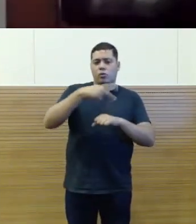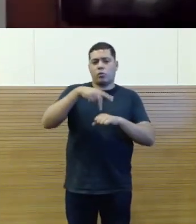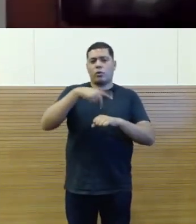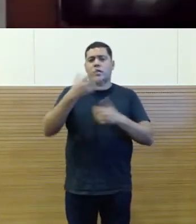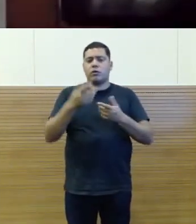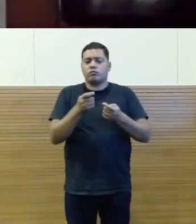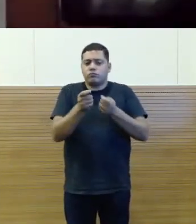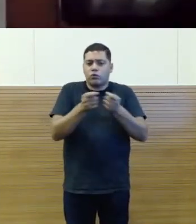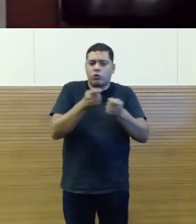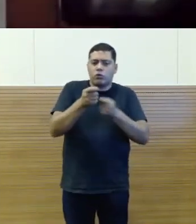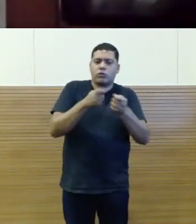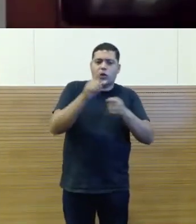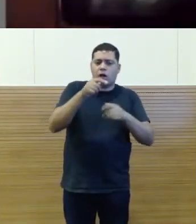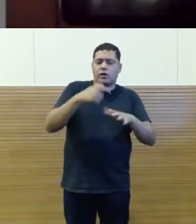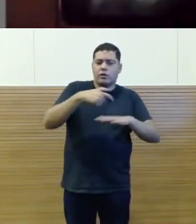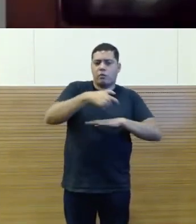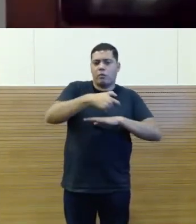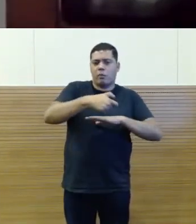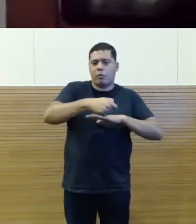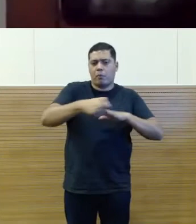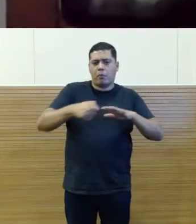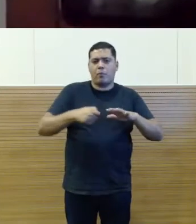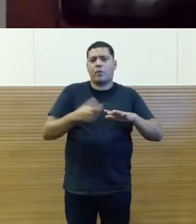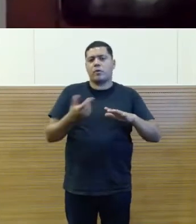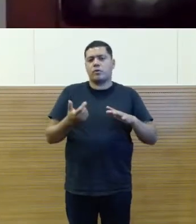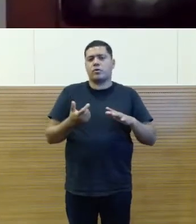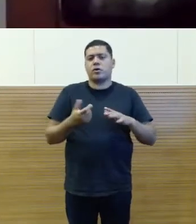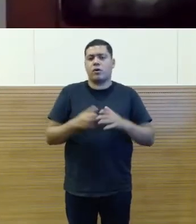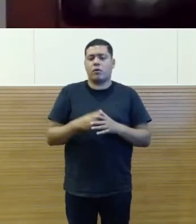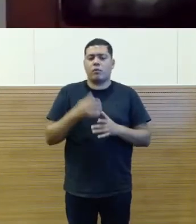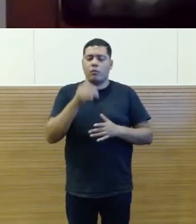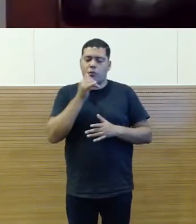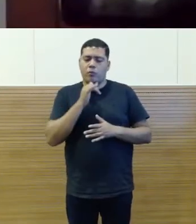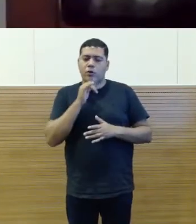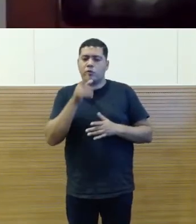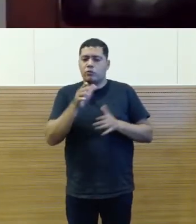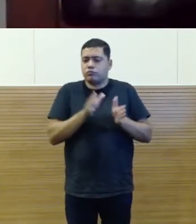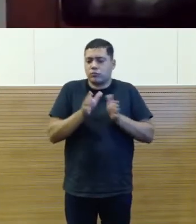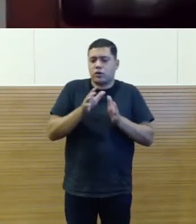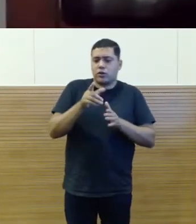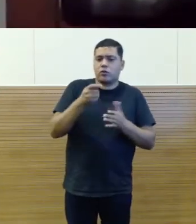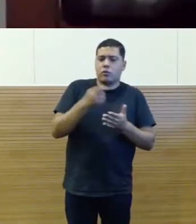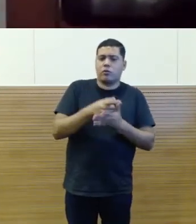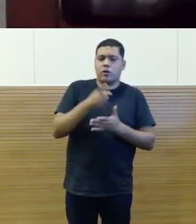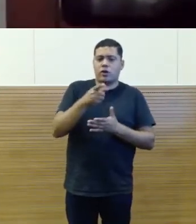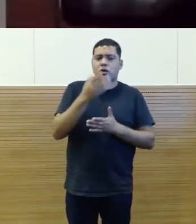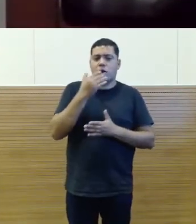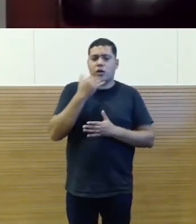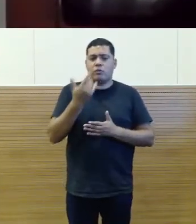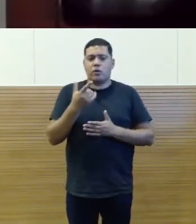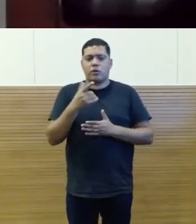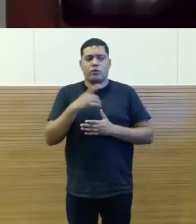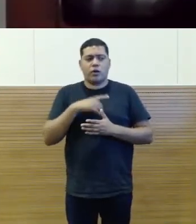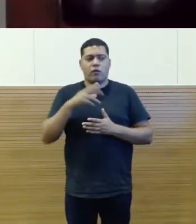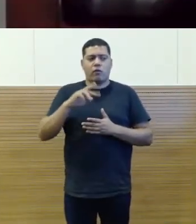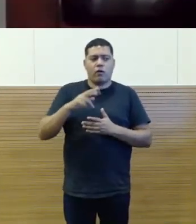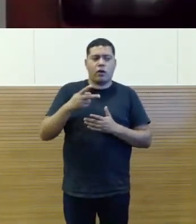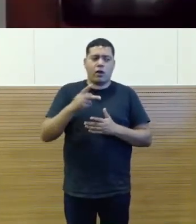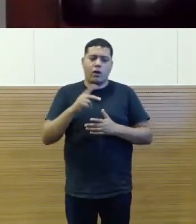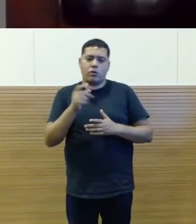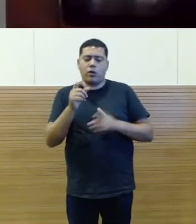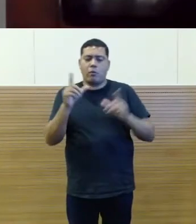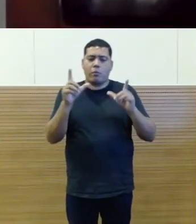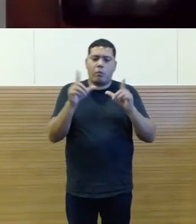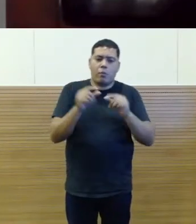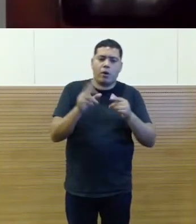é o acesso, é o preço, né? Esses alimentos eles são baseados em ingredientes de muito baixo